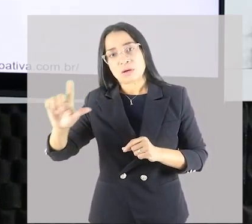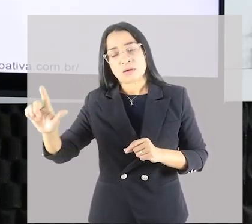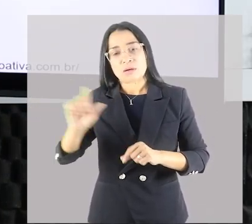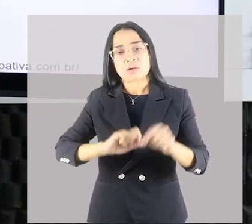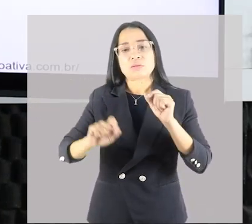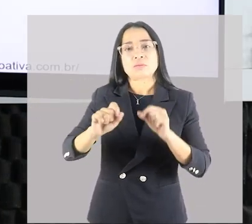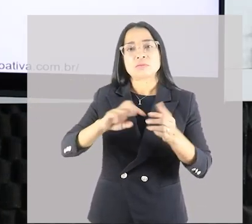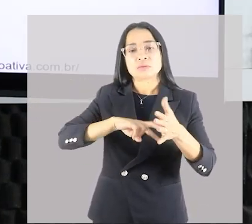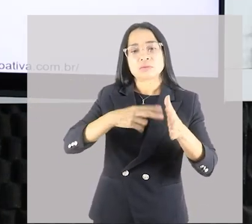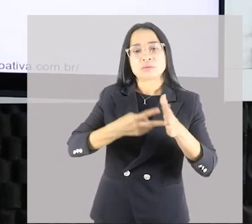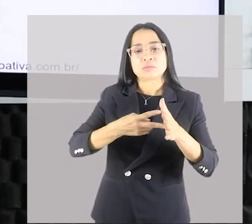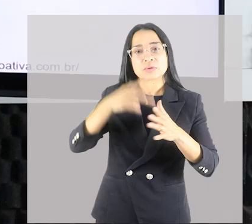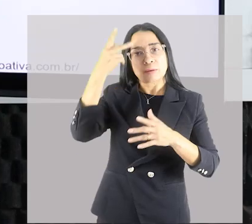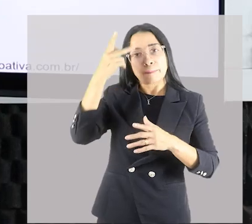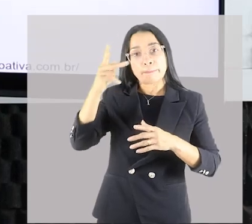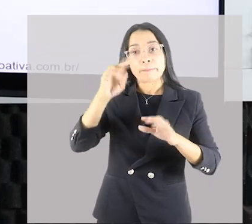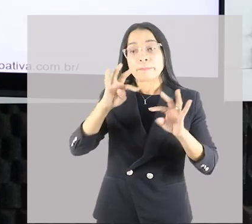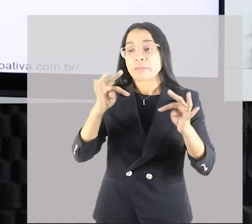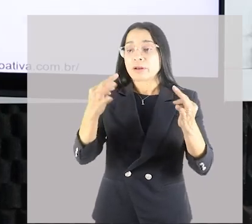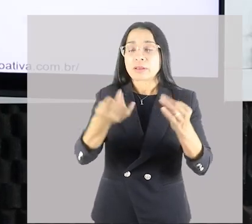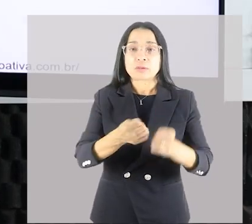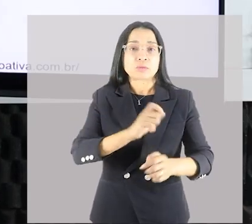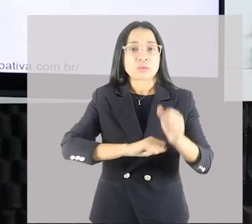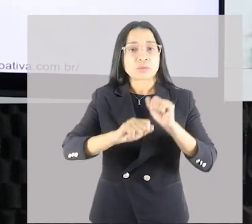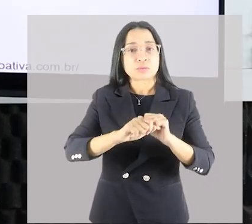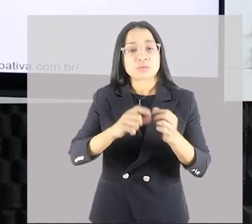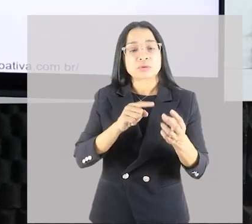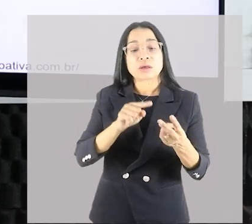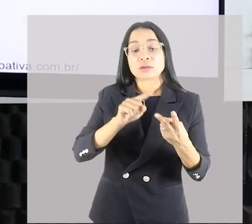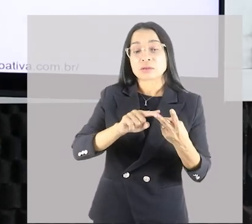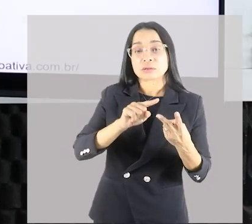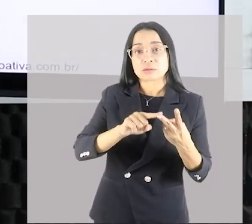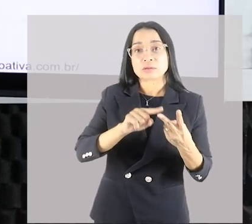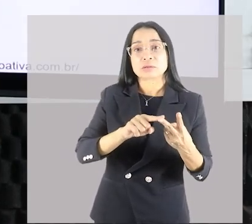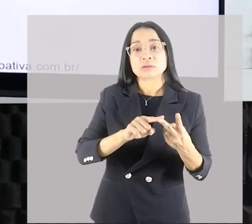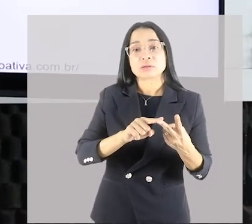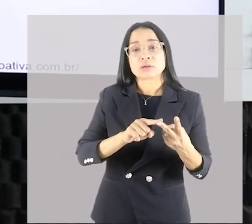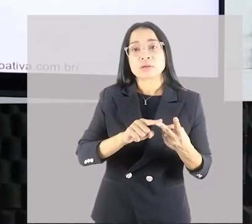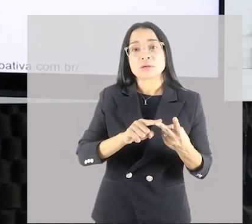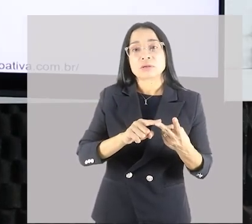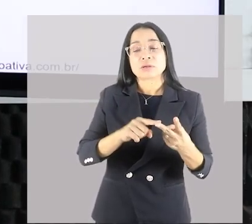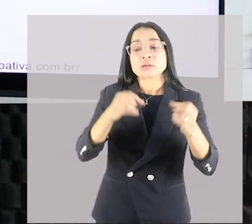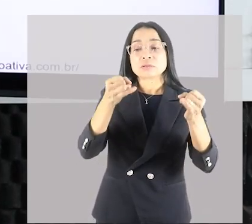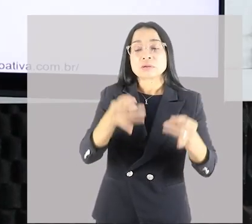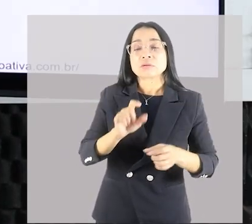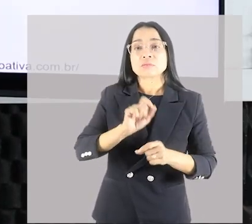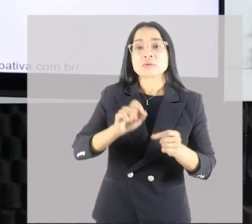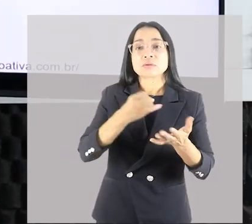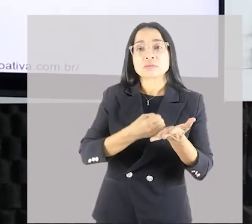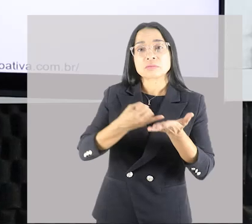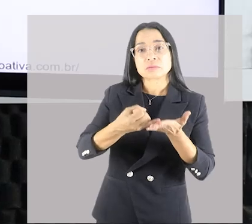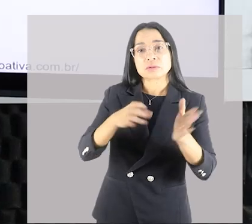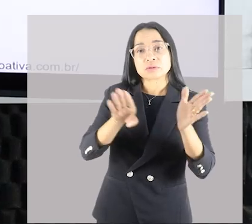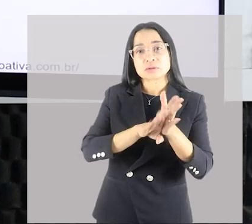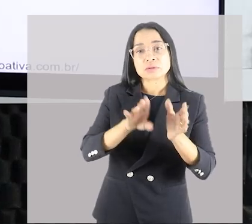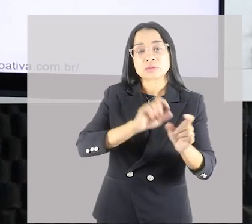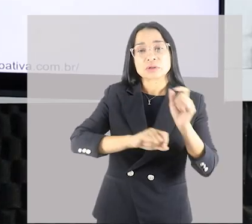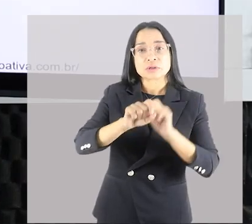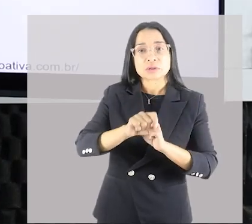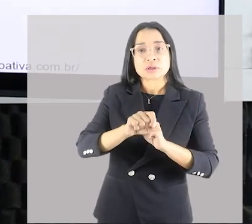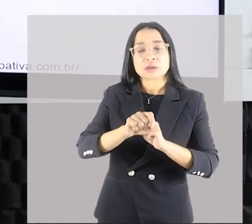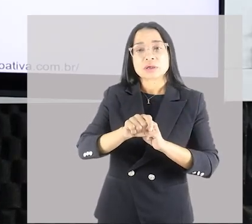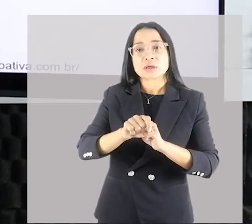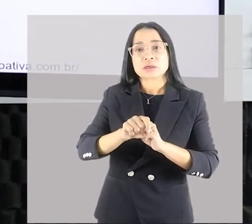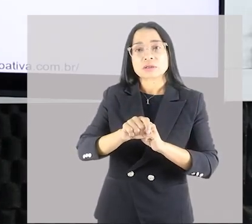linha de iniciação do forró dizia que no início, tá, da chegada